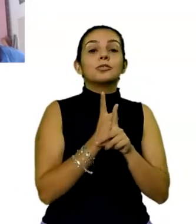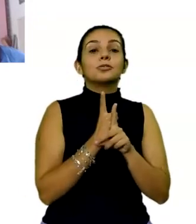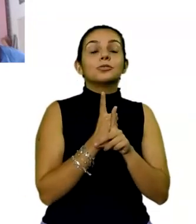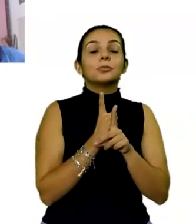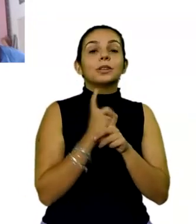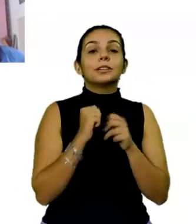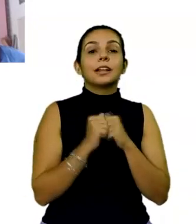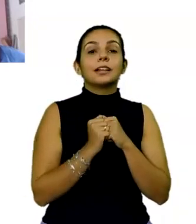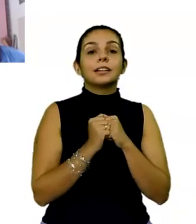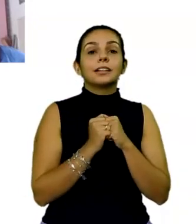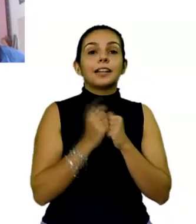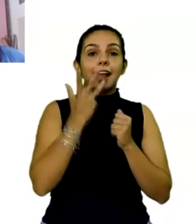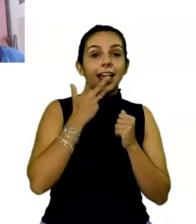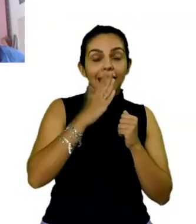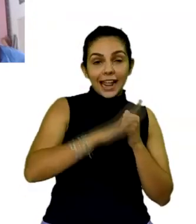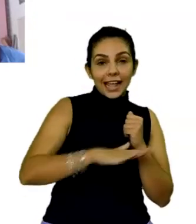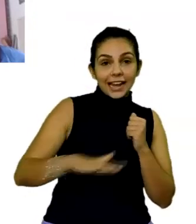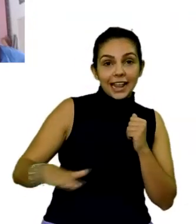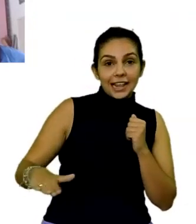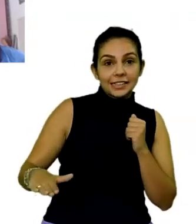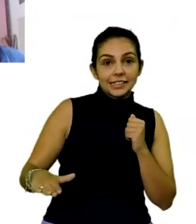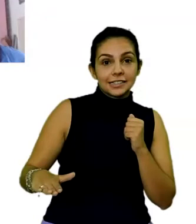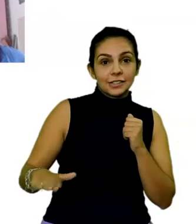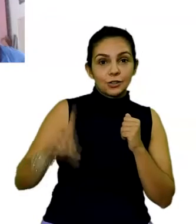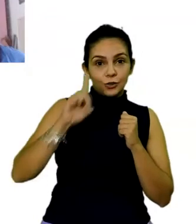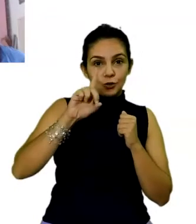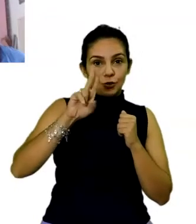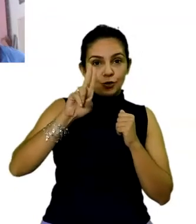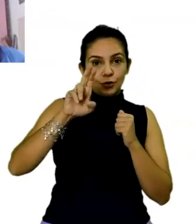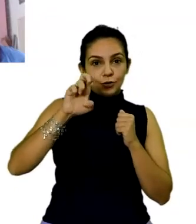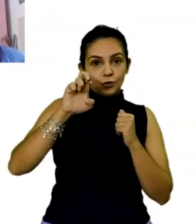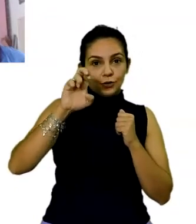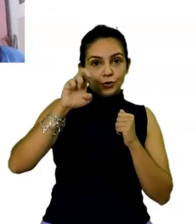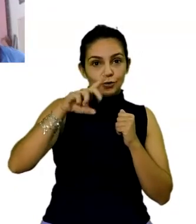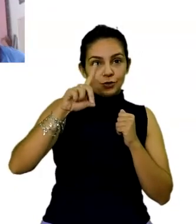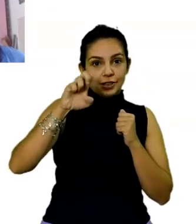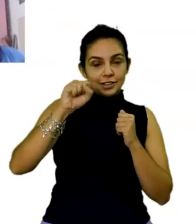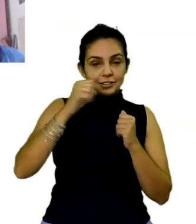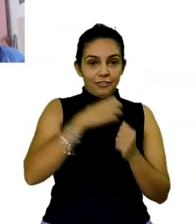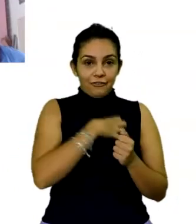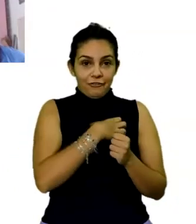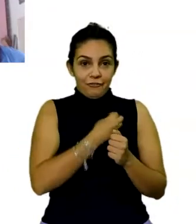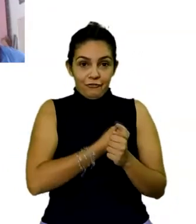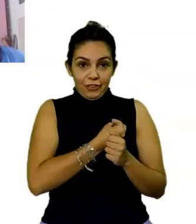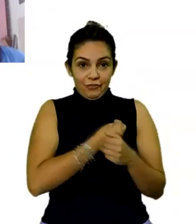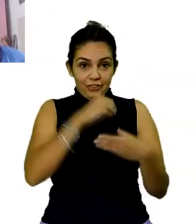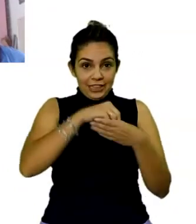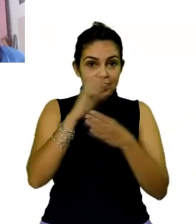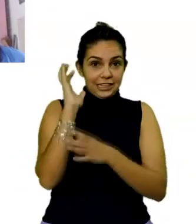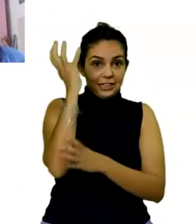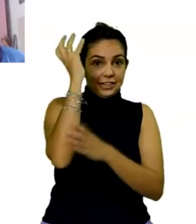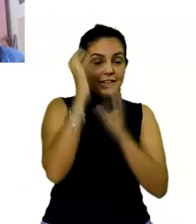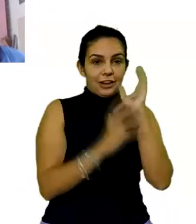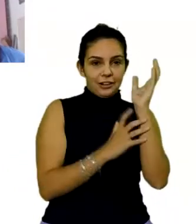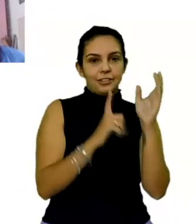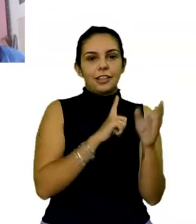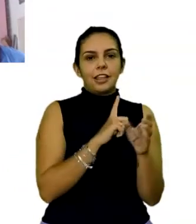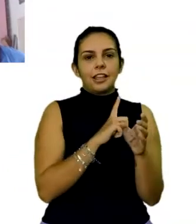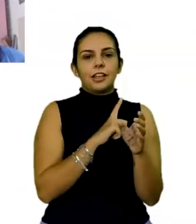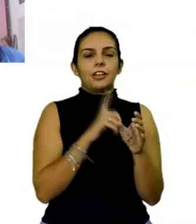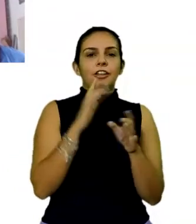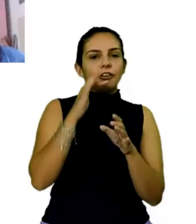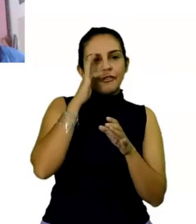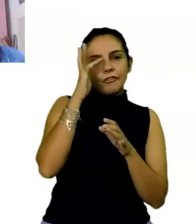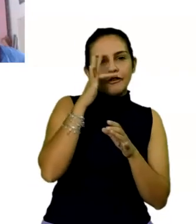descoberta é que as crianças, os duendes, vivem nas florestas. Há duende para tudo, duende